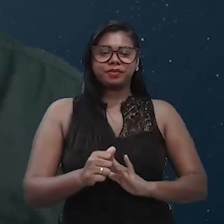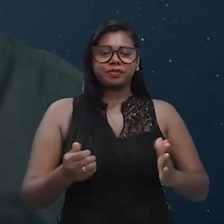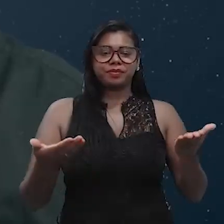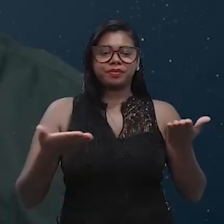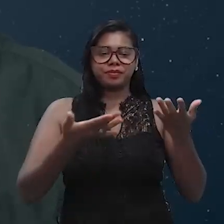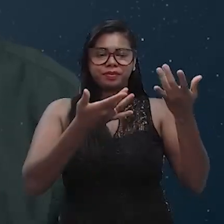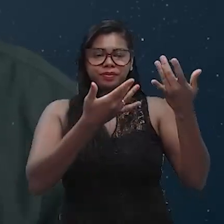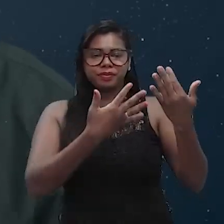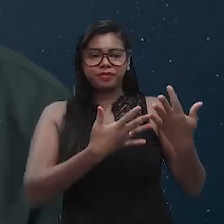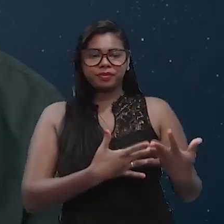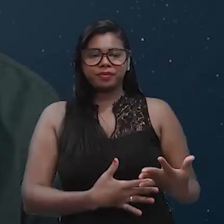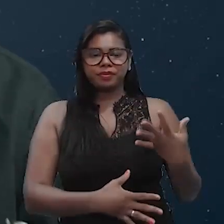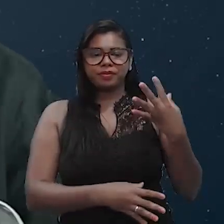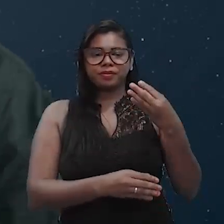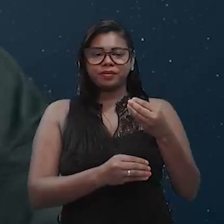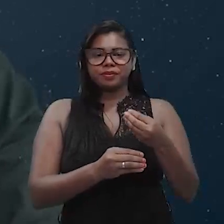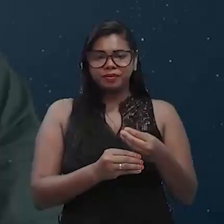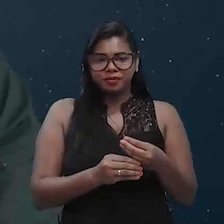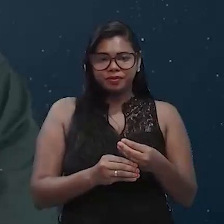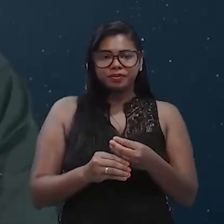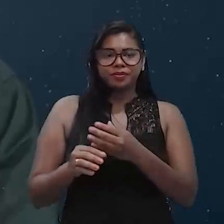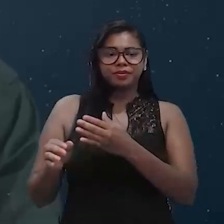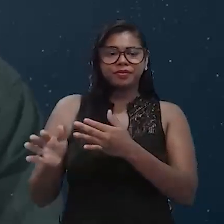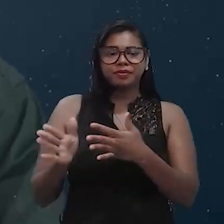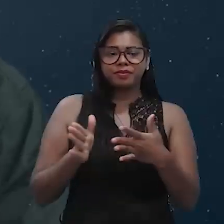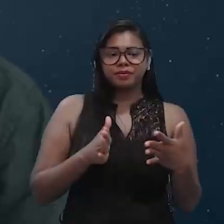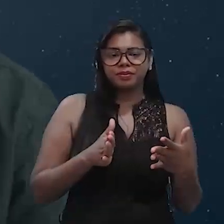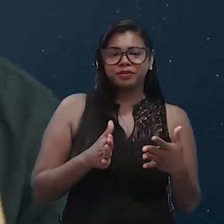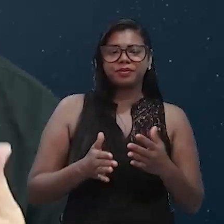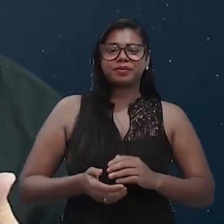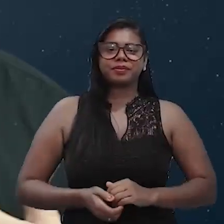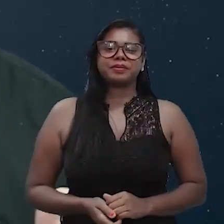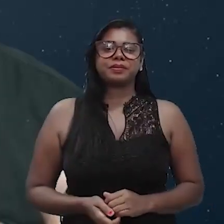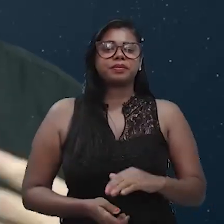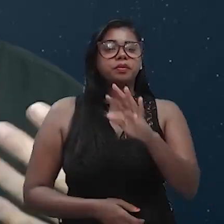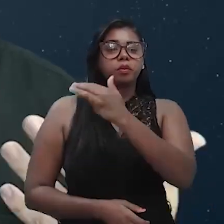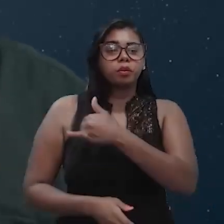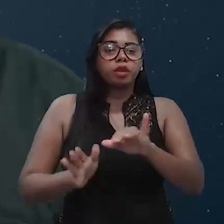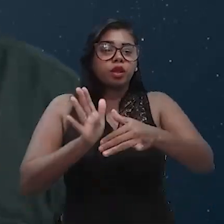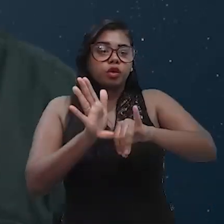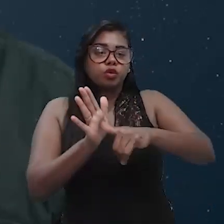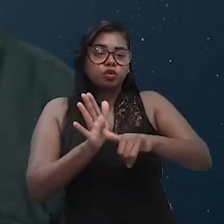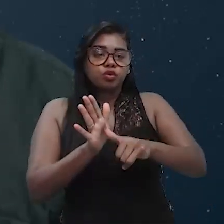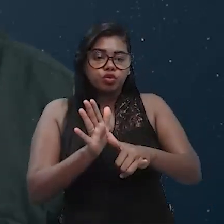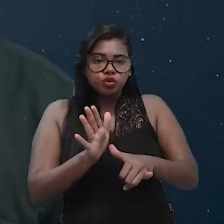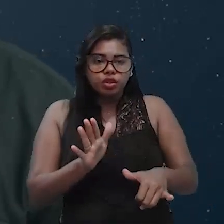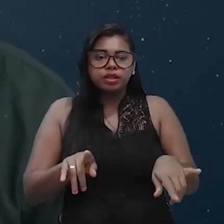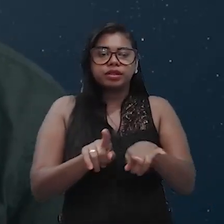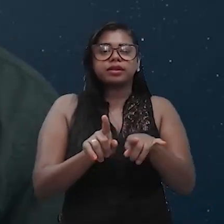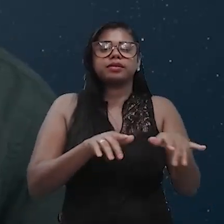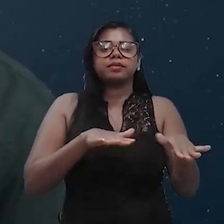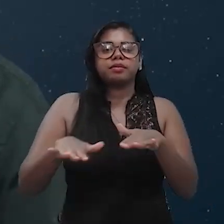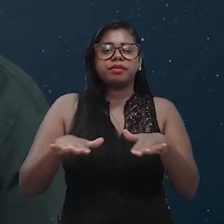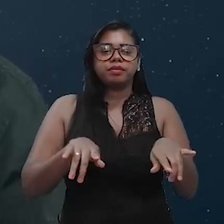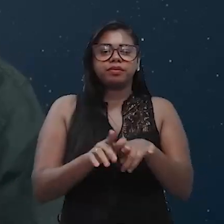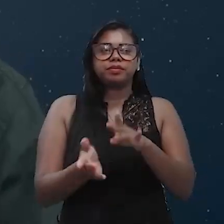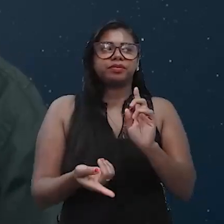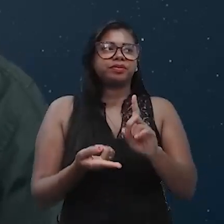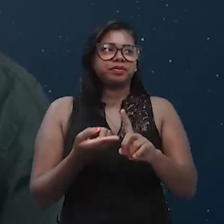componentes eletrônicos que vão pegar a energia do gerador e vão gerar movimentos, que são